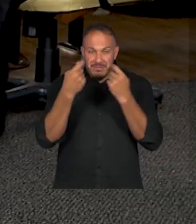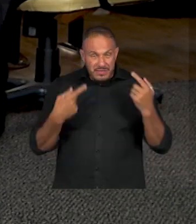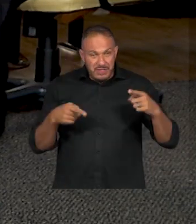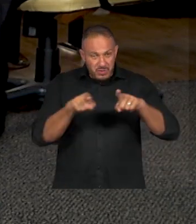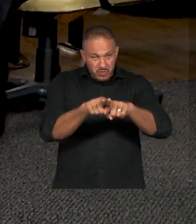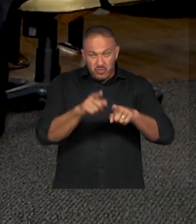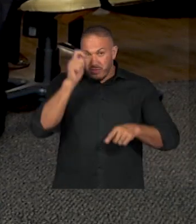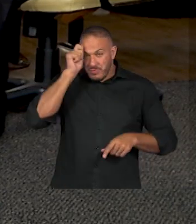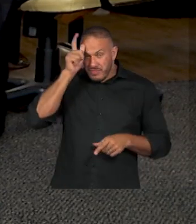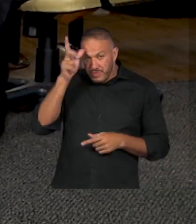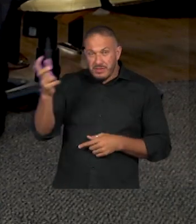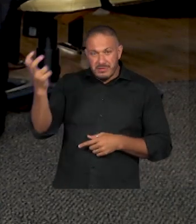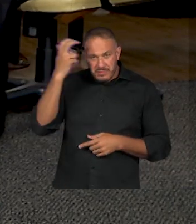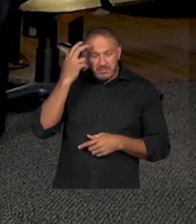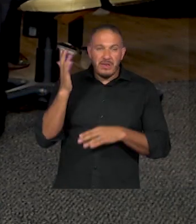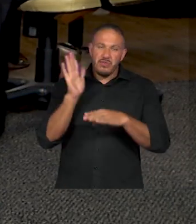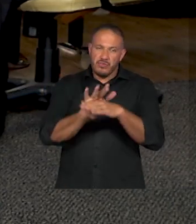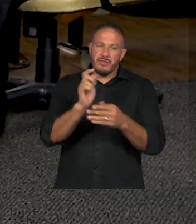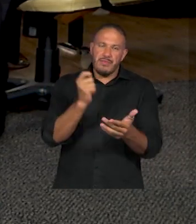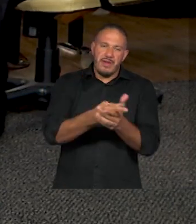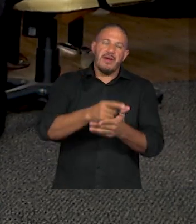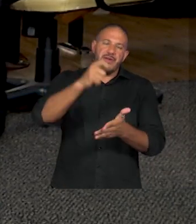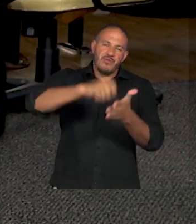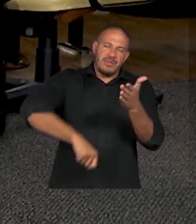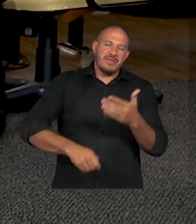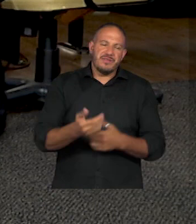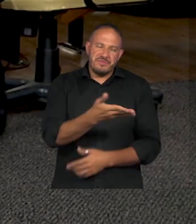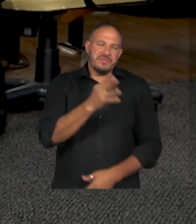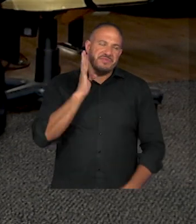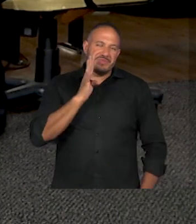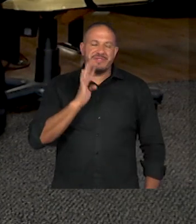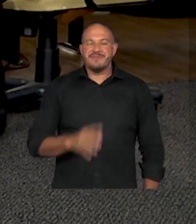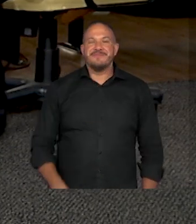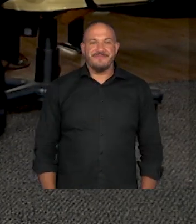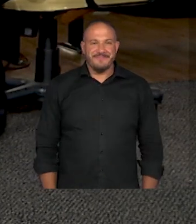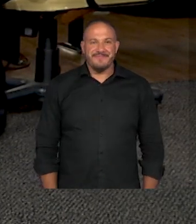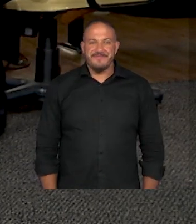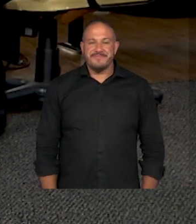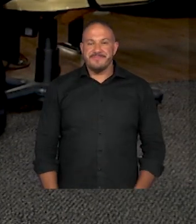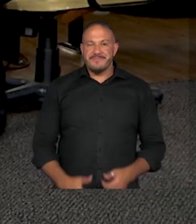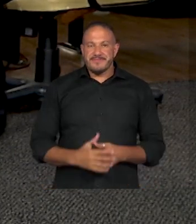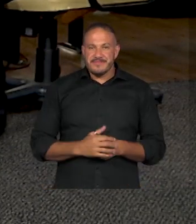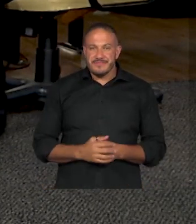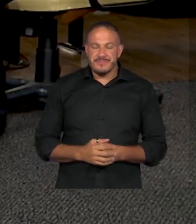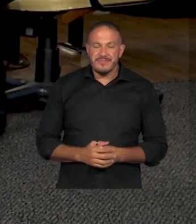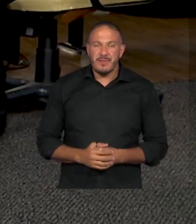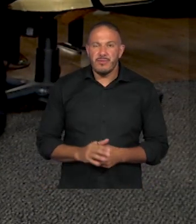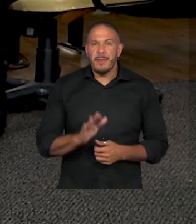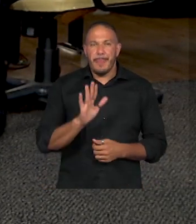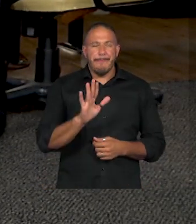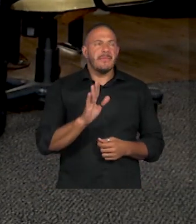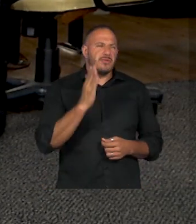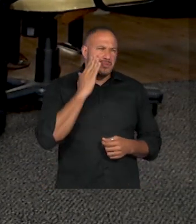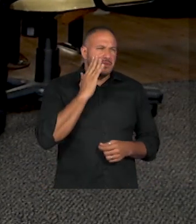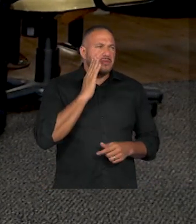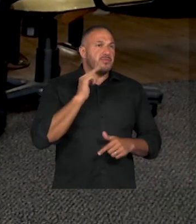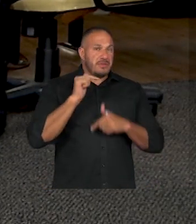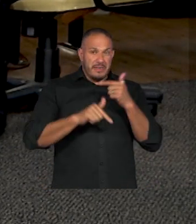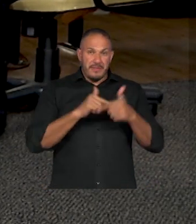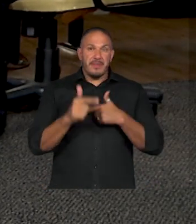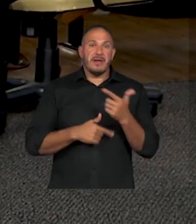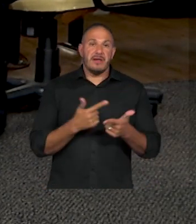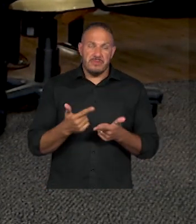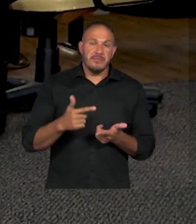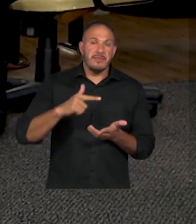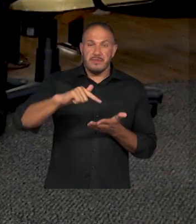a contratação, né? Então, é muito legal. Dica, Eu sei que o trabalho da secretaria é